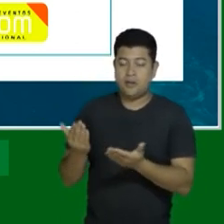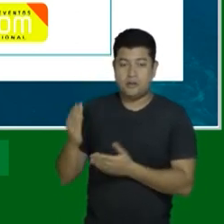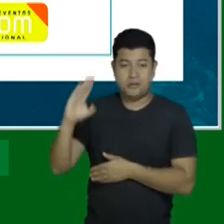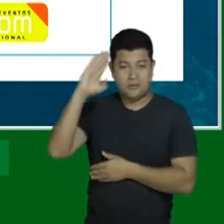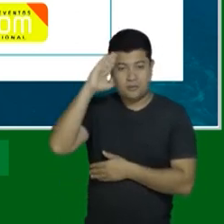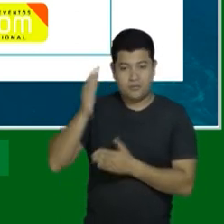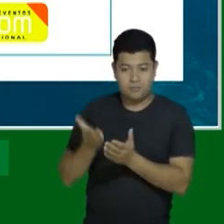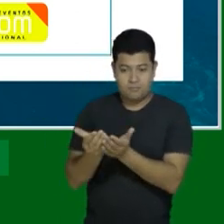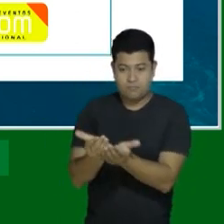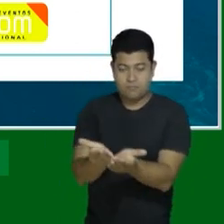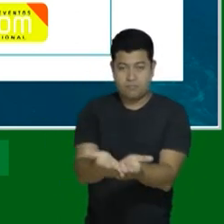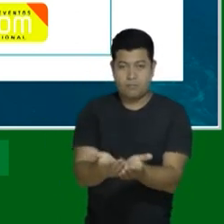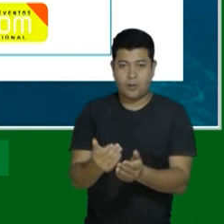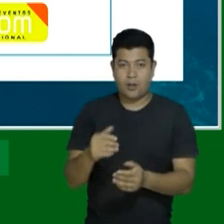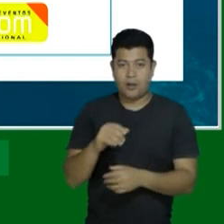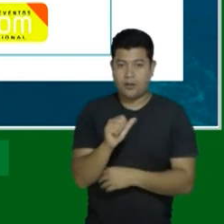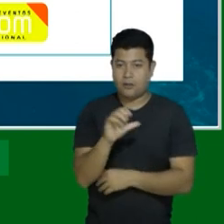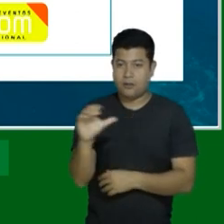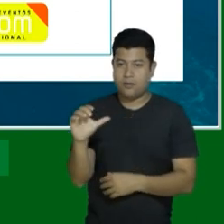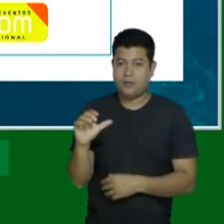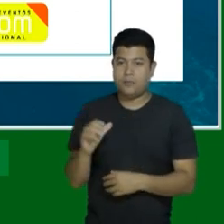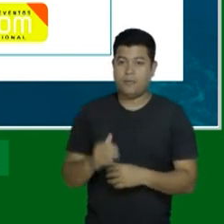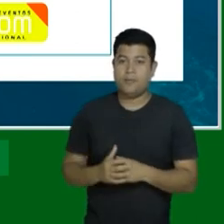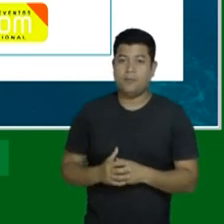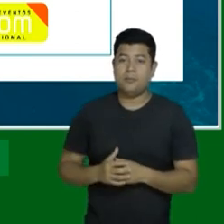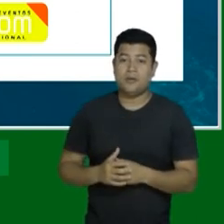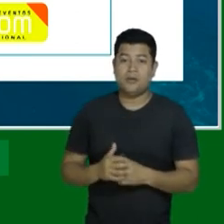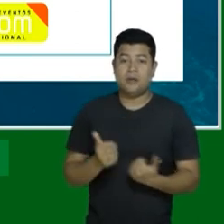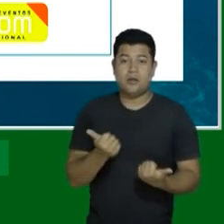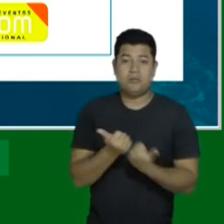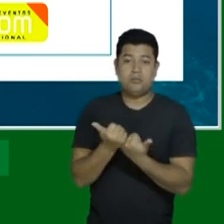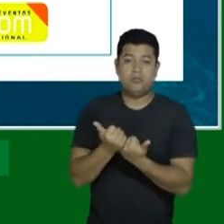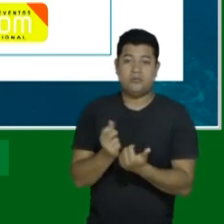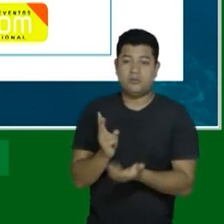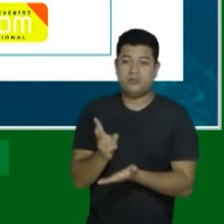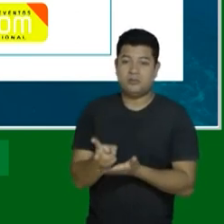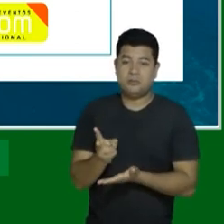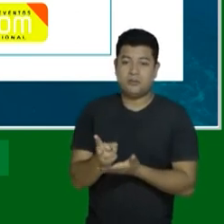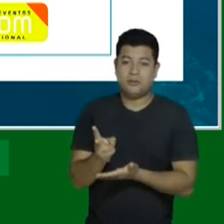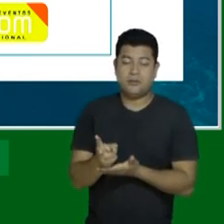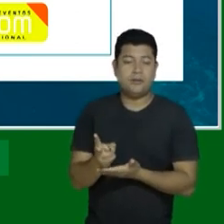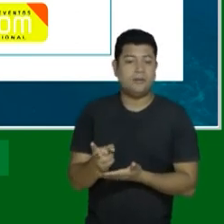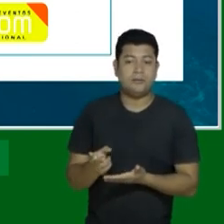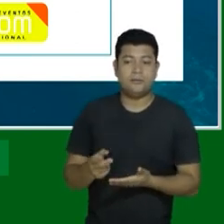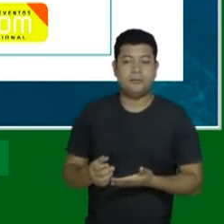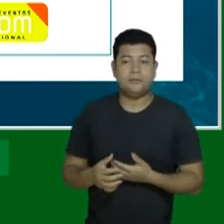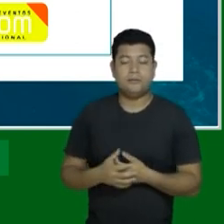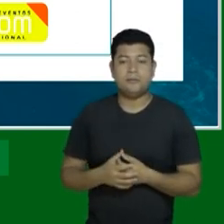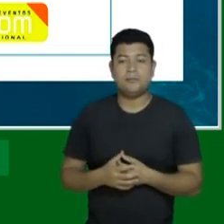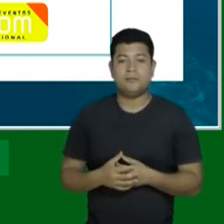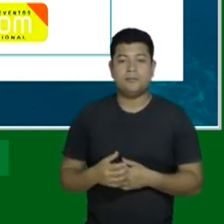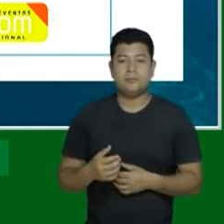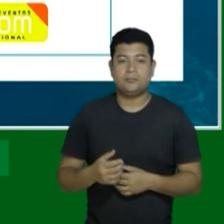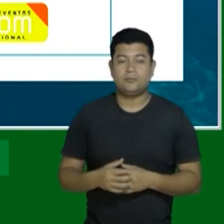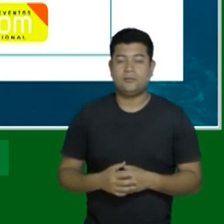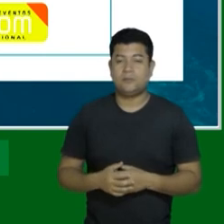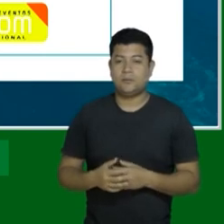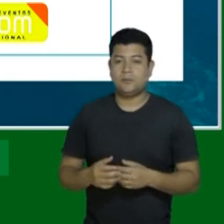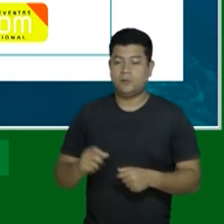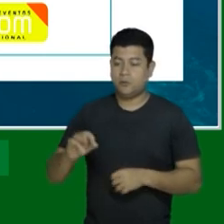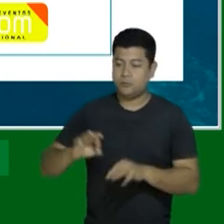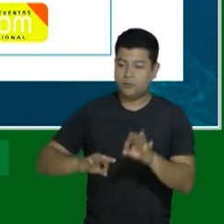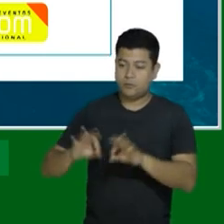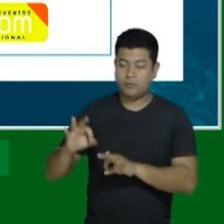do Estado de Santa Catarina, que nos apoiou desde o primeiro evento e, com certeza, já está nos apoiando nesse evento que vamos realizar aqui